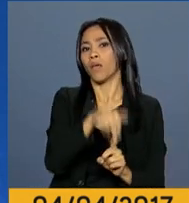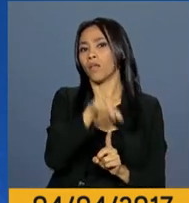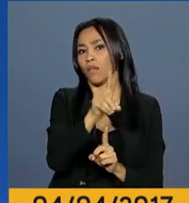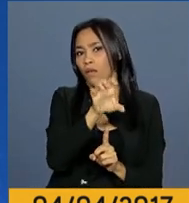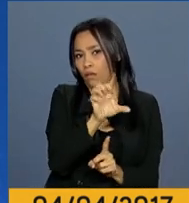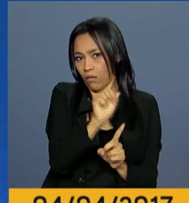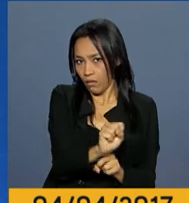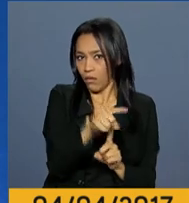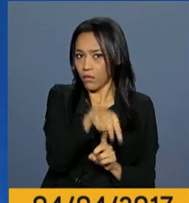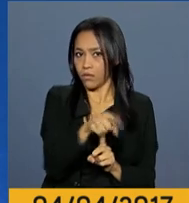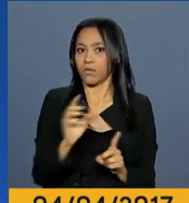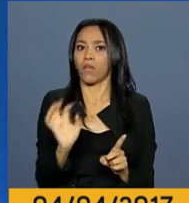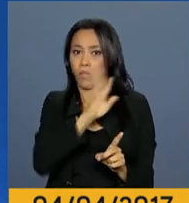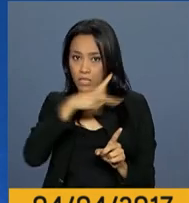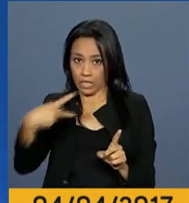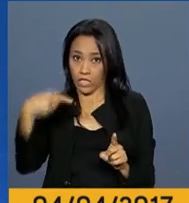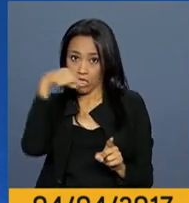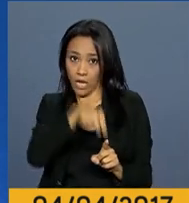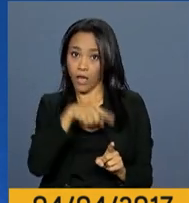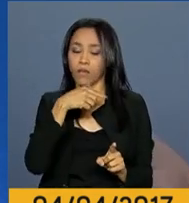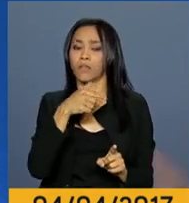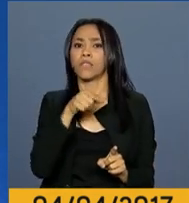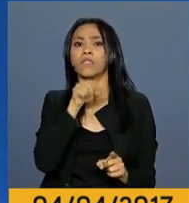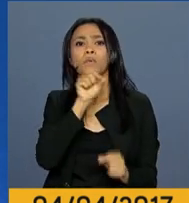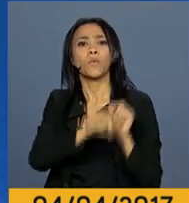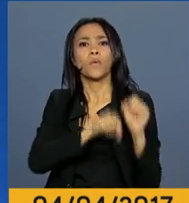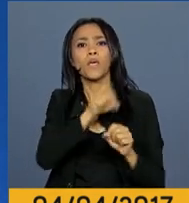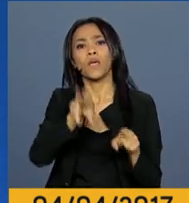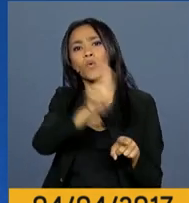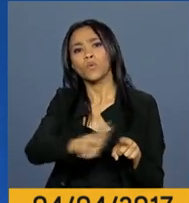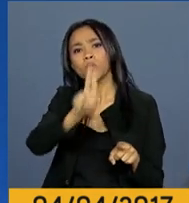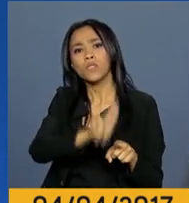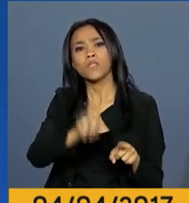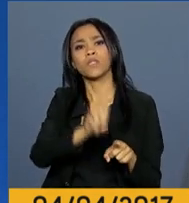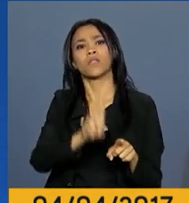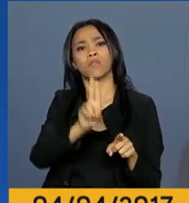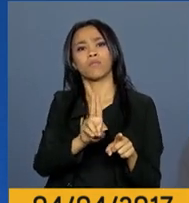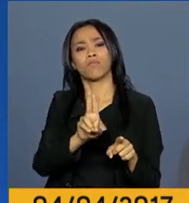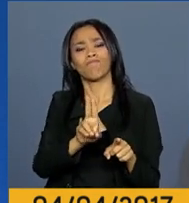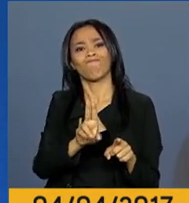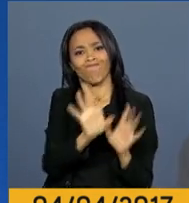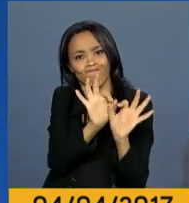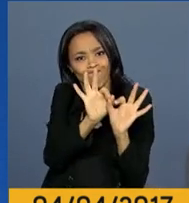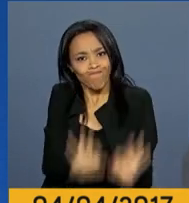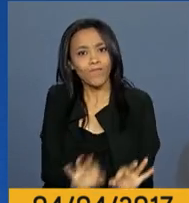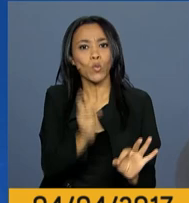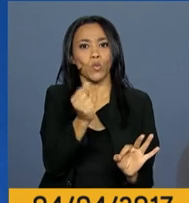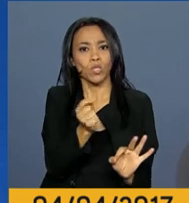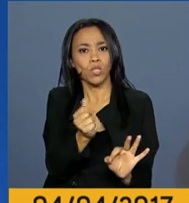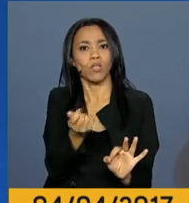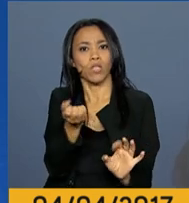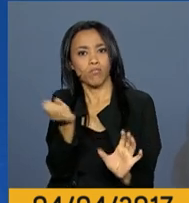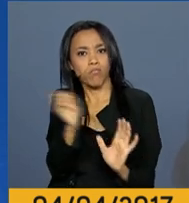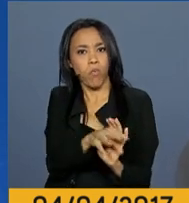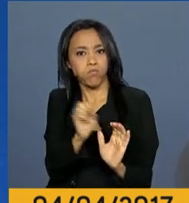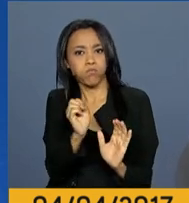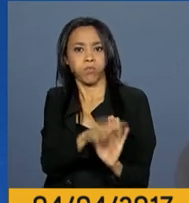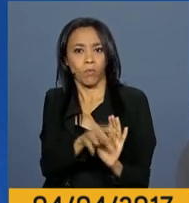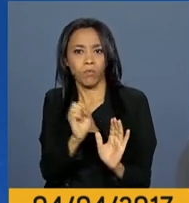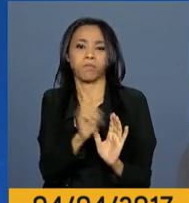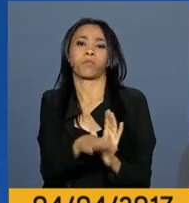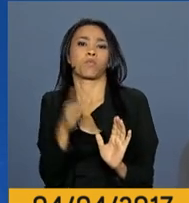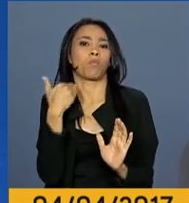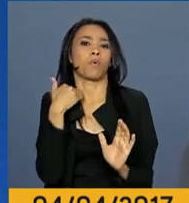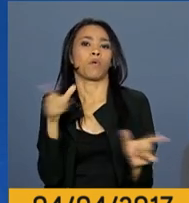trabalho, primeiro de depuração, mas agora de aplicação dos recursos muito adequadamente, e tudo com vistas ao